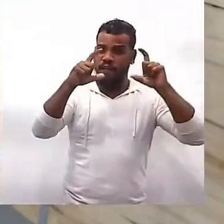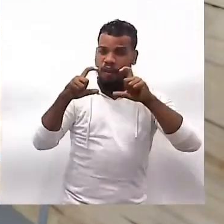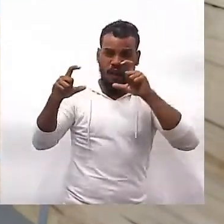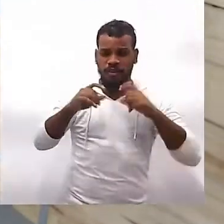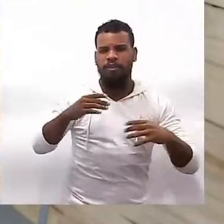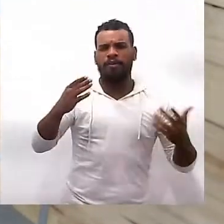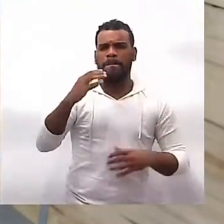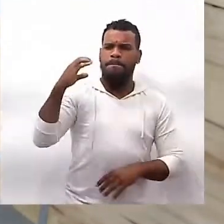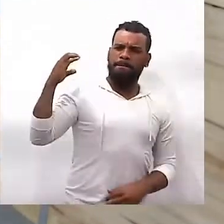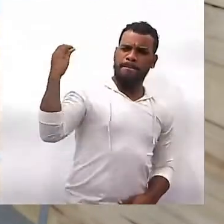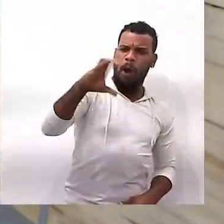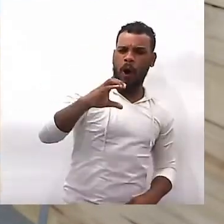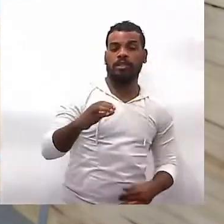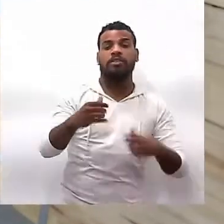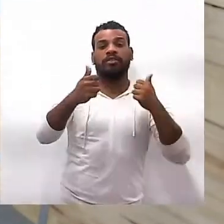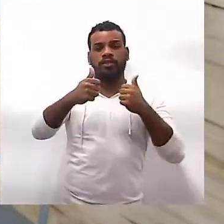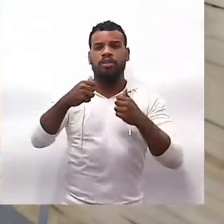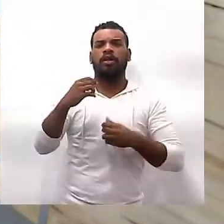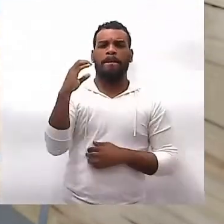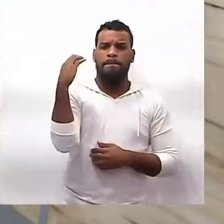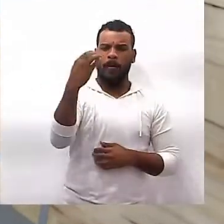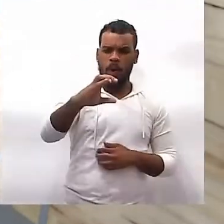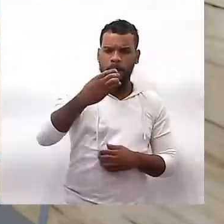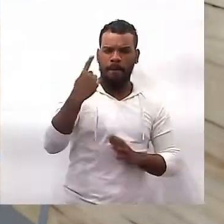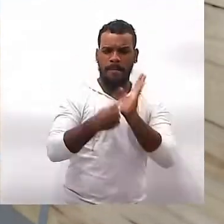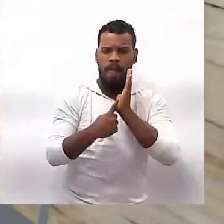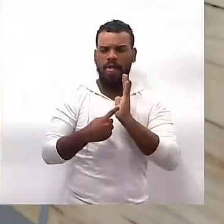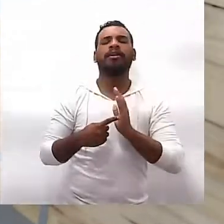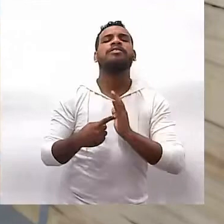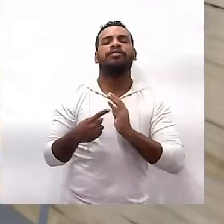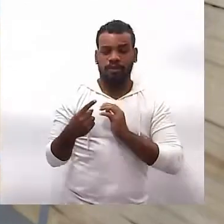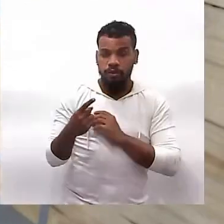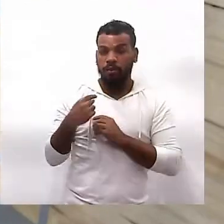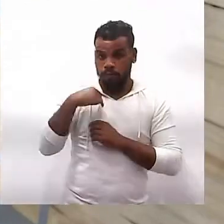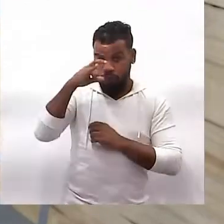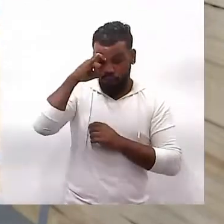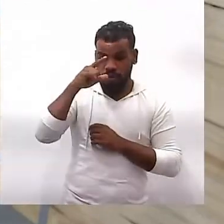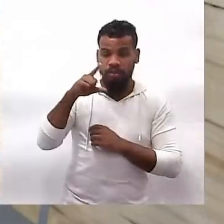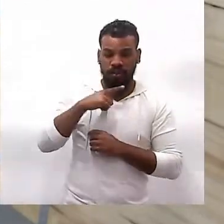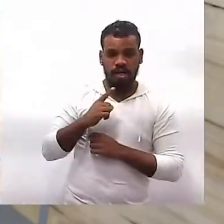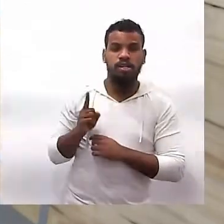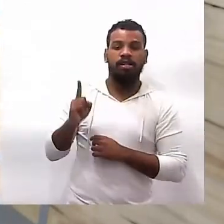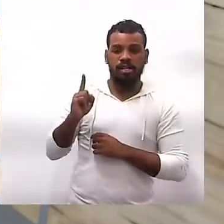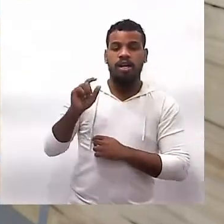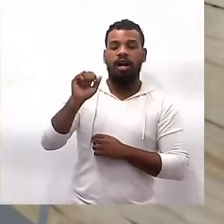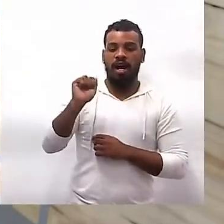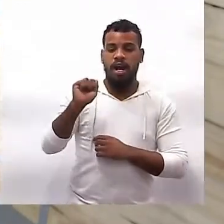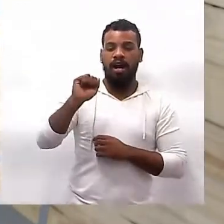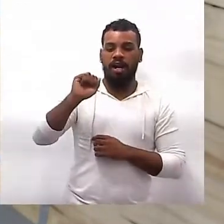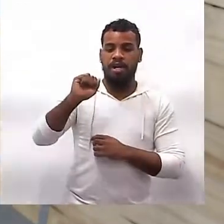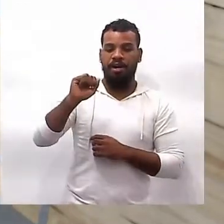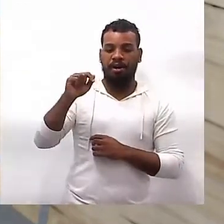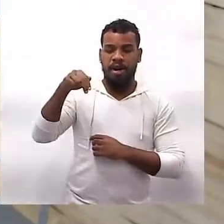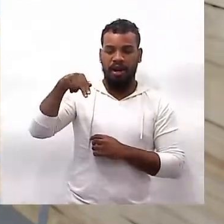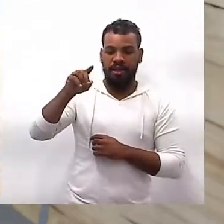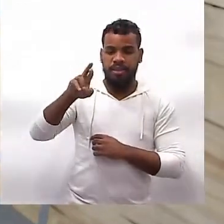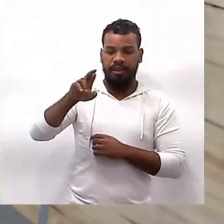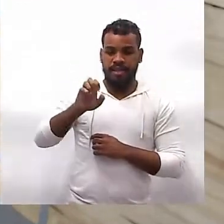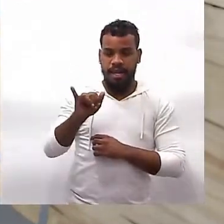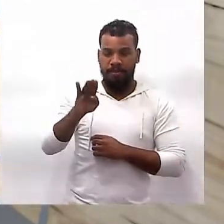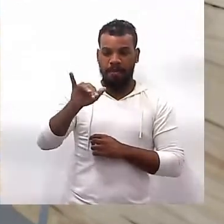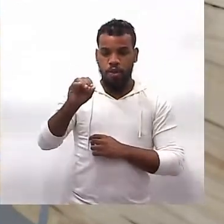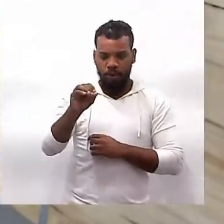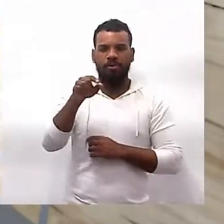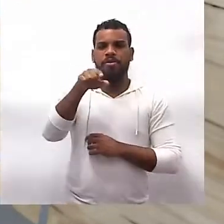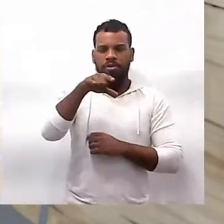tiram, postam lá, eu reposto quando vocês marcam, tá? Lembre que meu Instagram, @AndreiBio, você pode ir lá tirar fotos durante a aula, aproveita que vocês